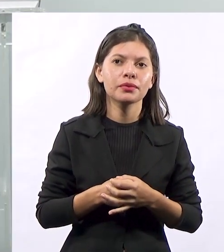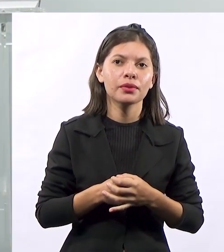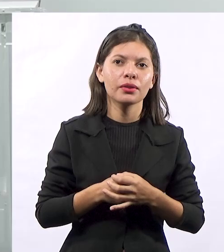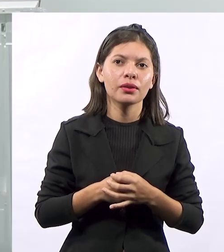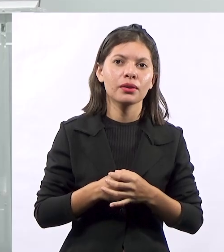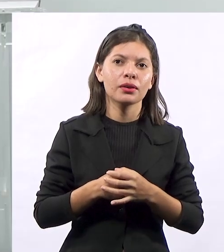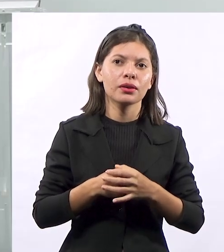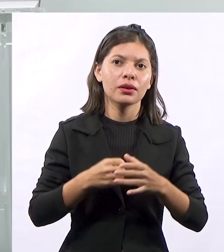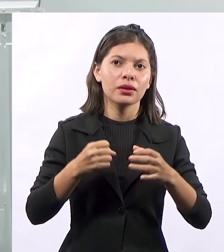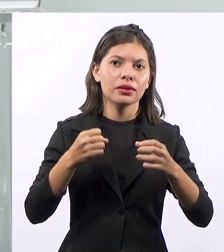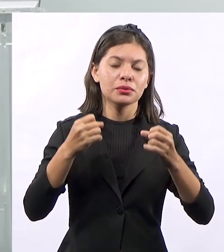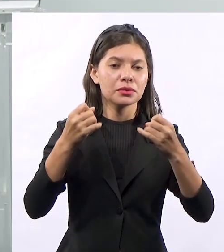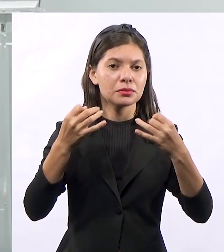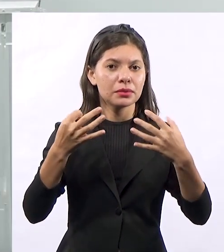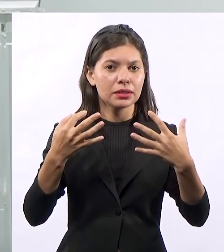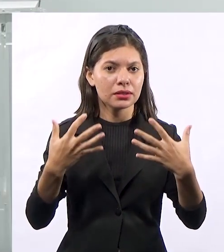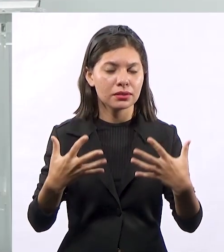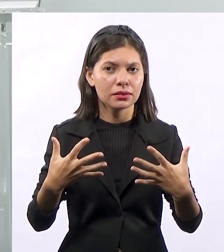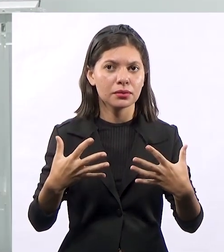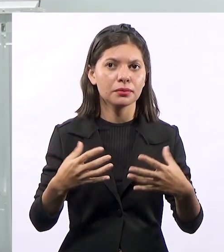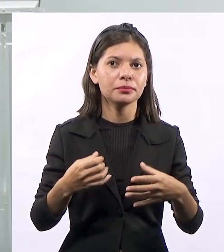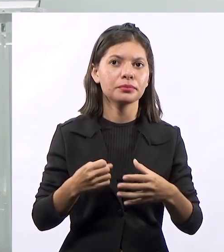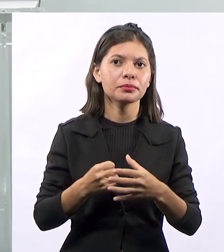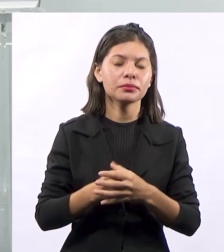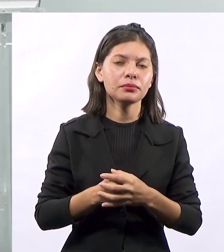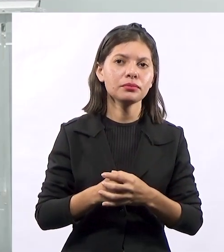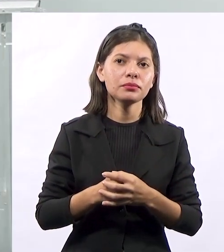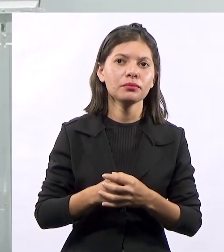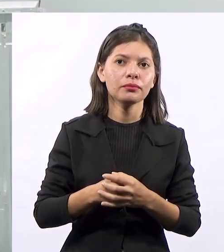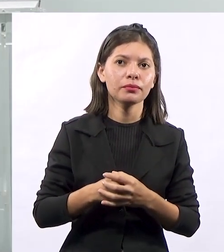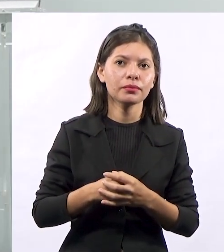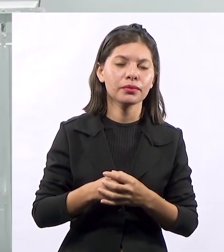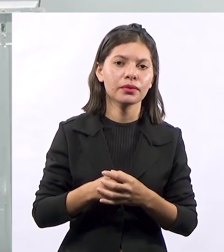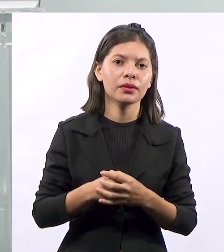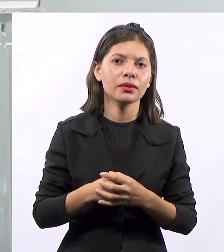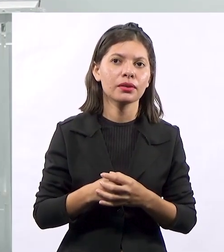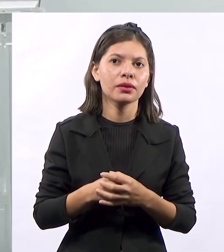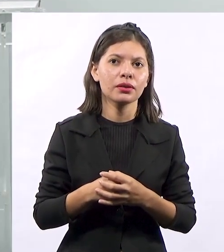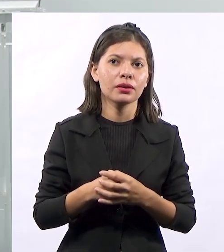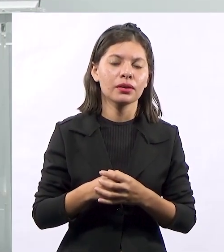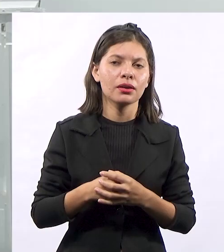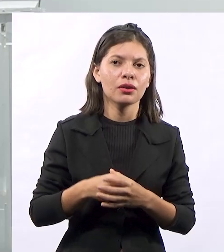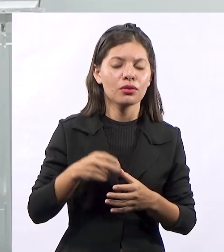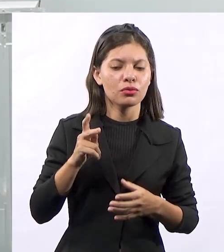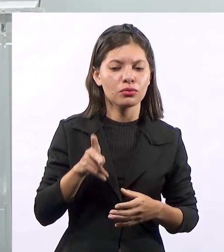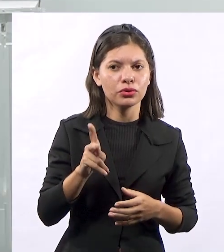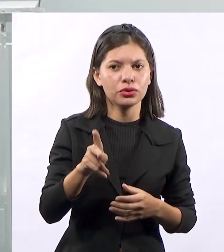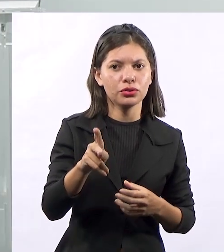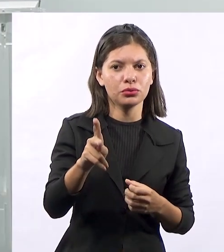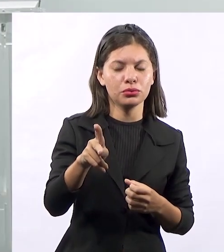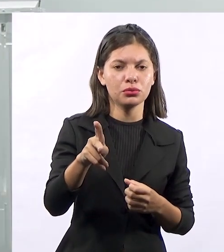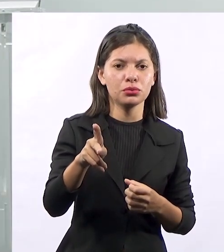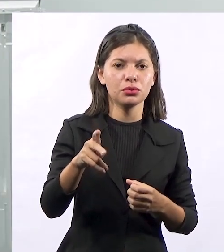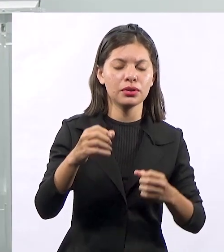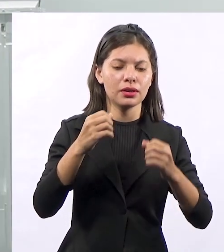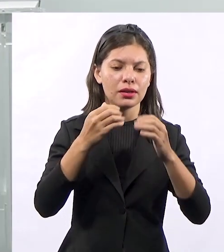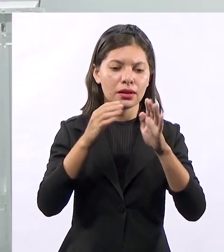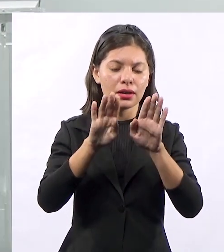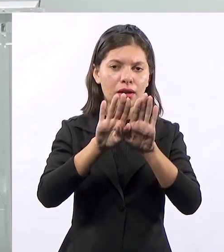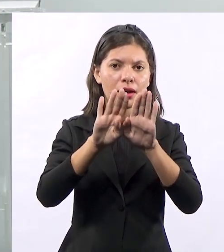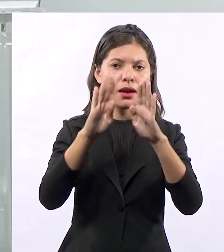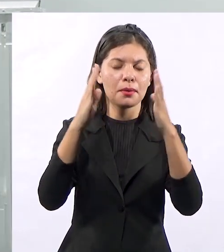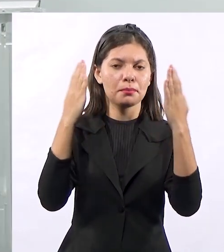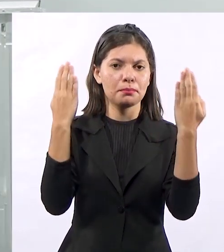os seus fundamentos devem ser fortes o suficiente de maneira que ele continue se mantendo aberto,